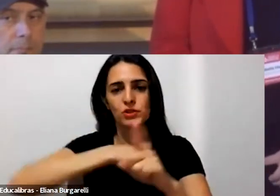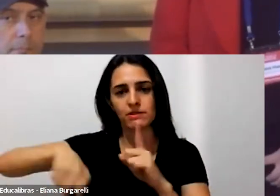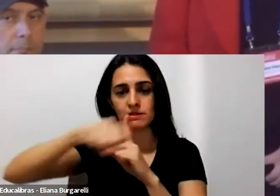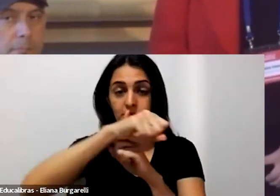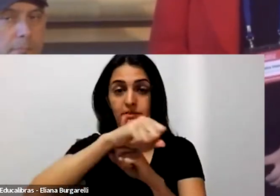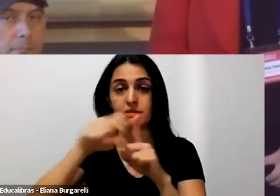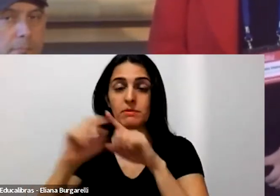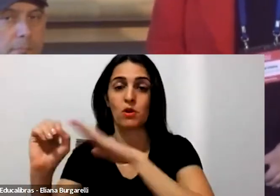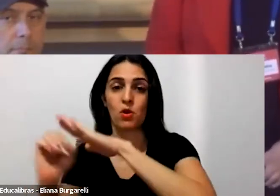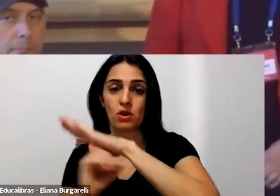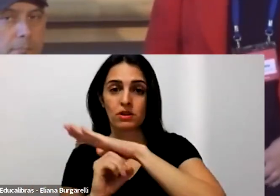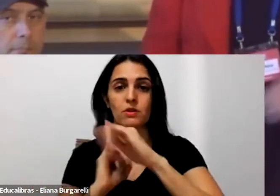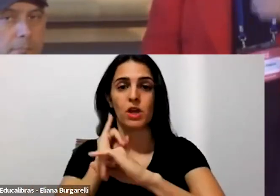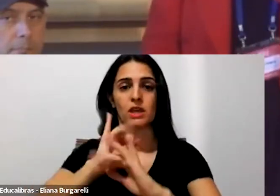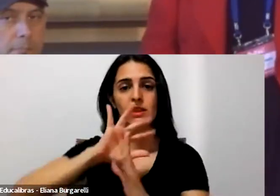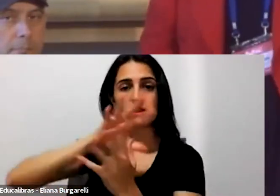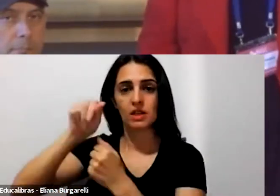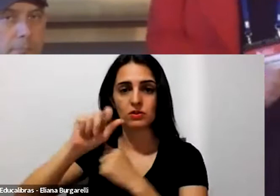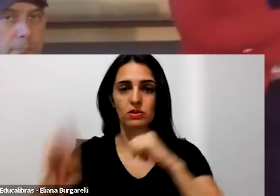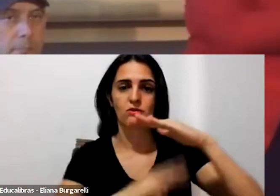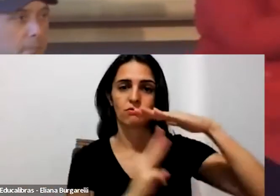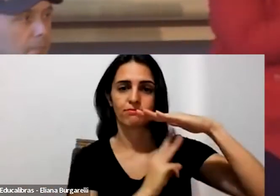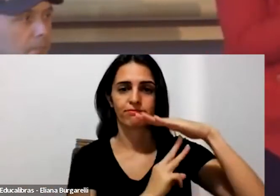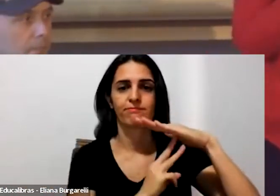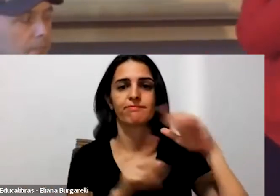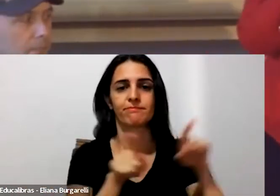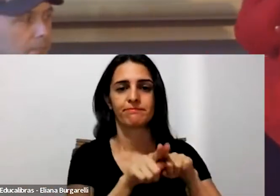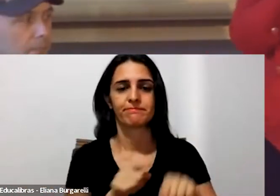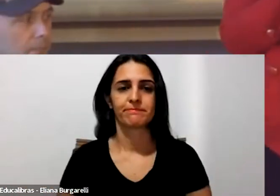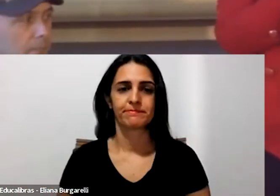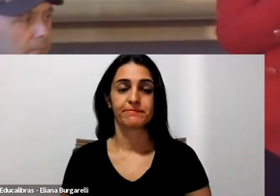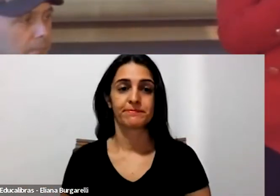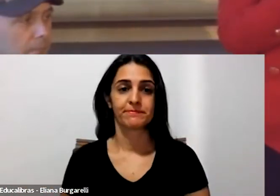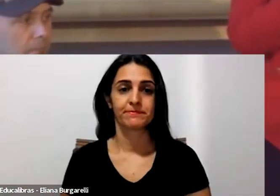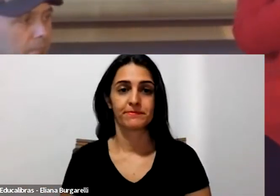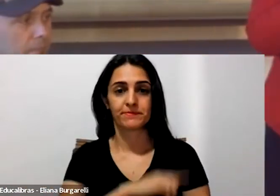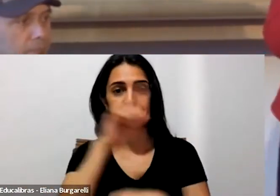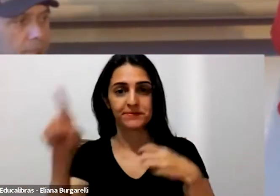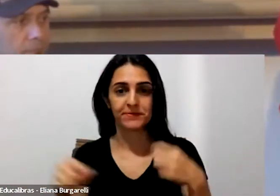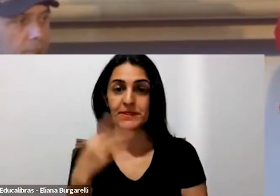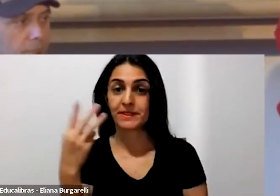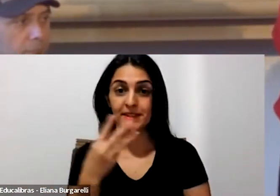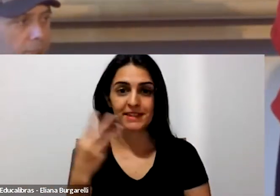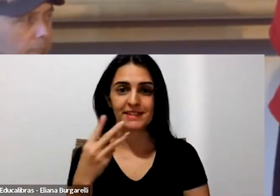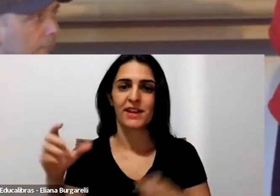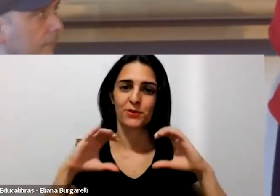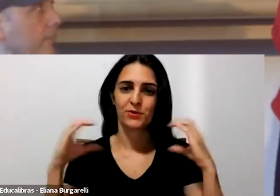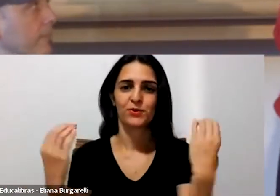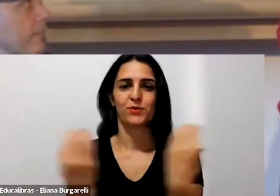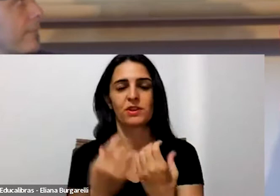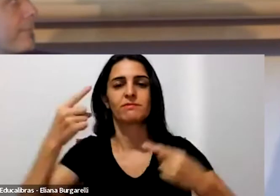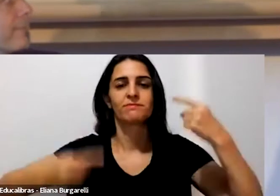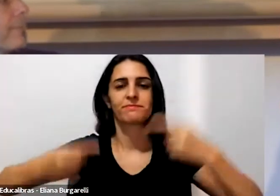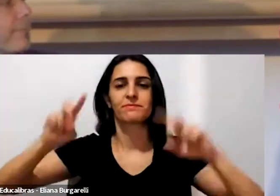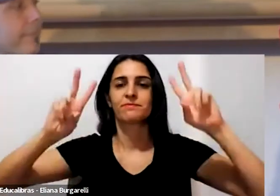organizações internacionais e do terceiro setor. Nessa terceira edição em especial, nós vamos debater o tema O